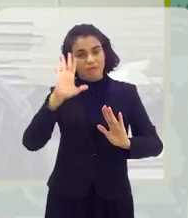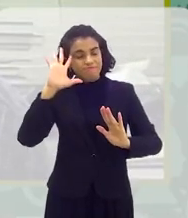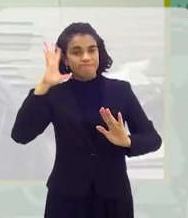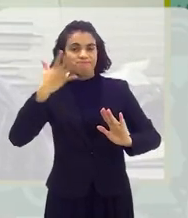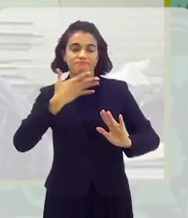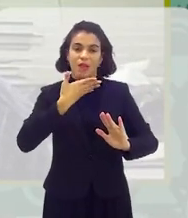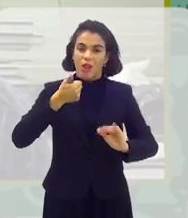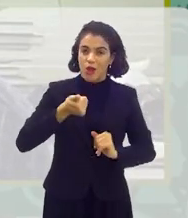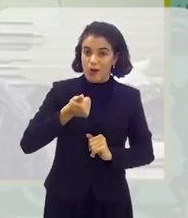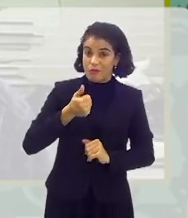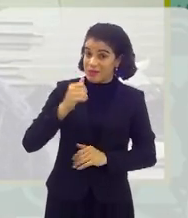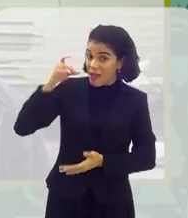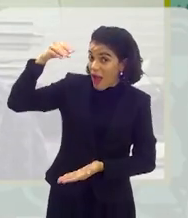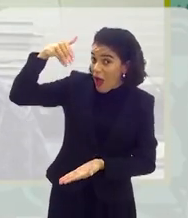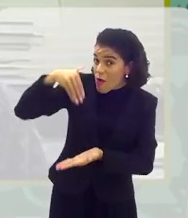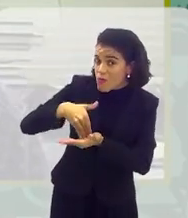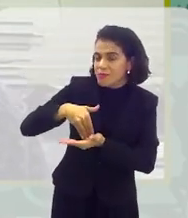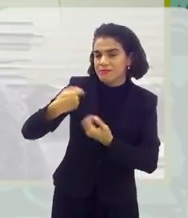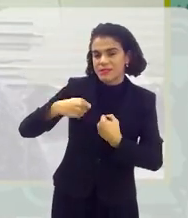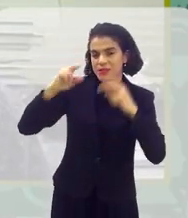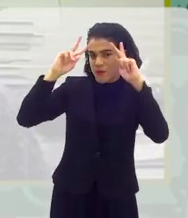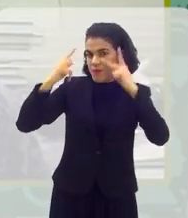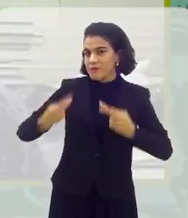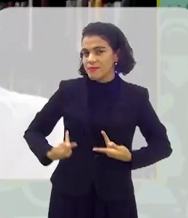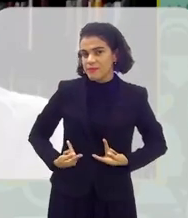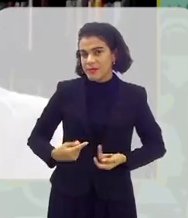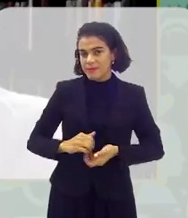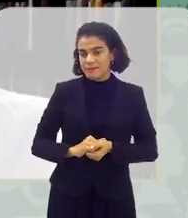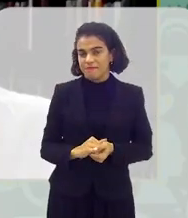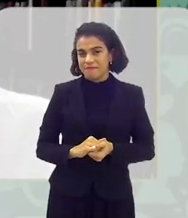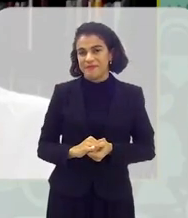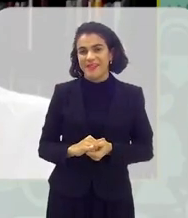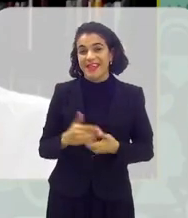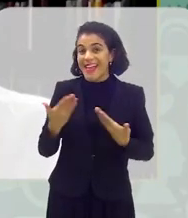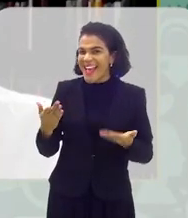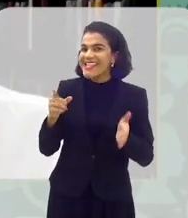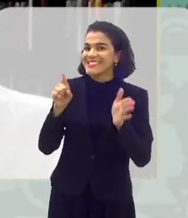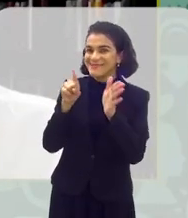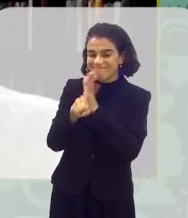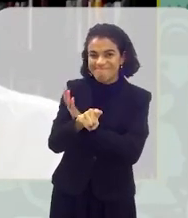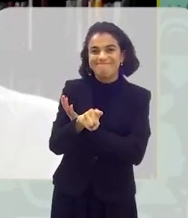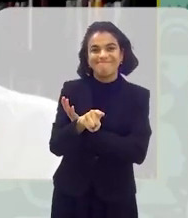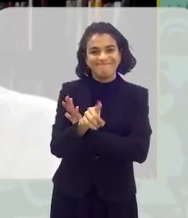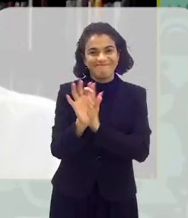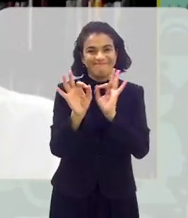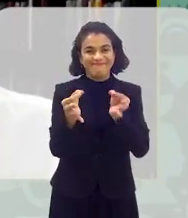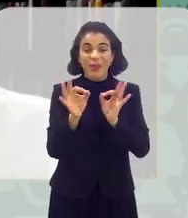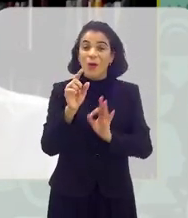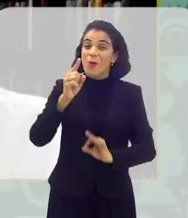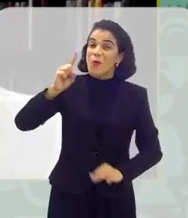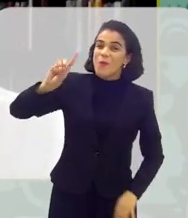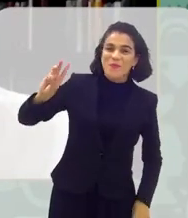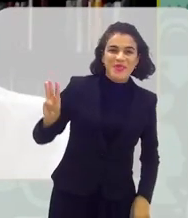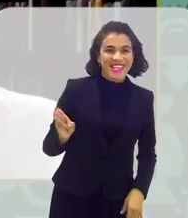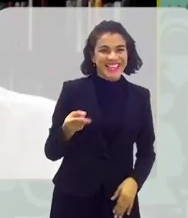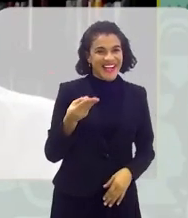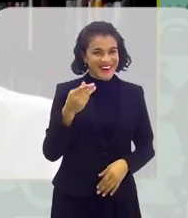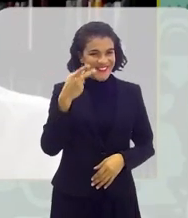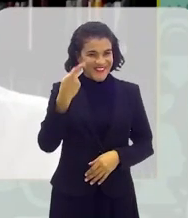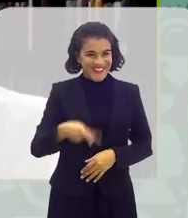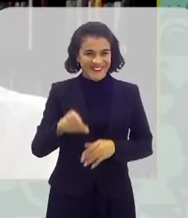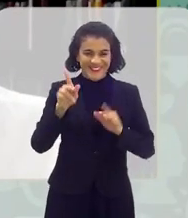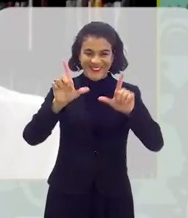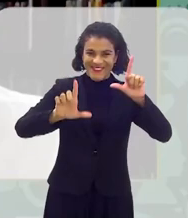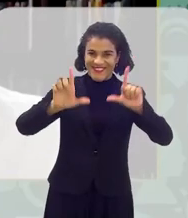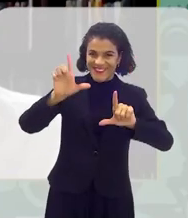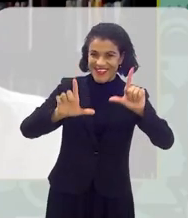uma melhor tomar decisão então a última decisão deve ser sempre do ser humano essa nossa a pergunta é de um milhão